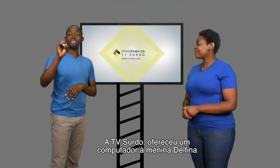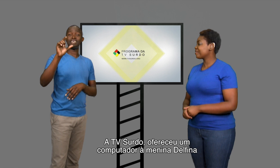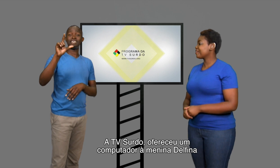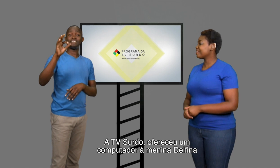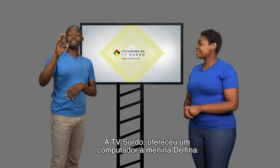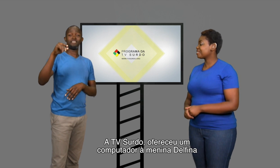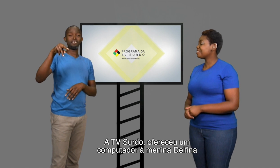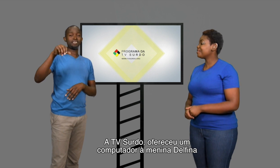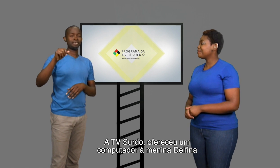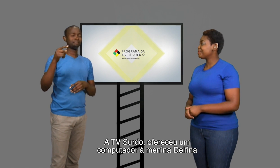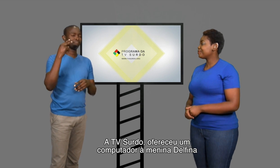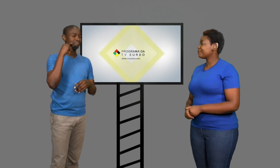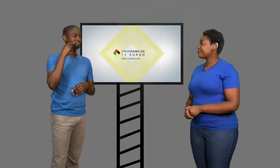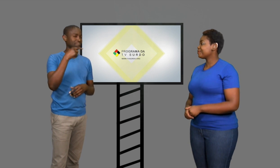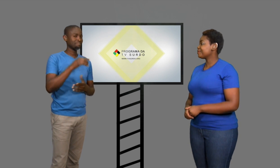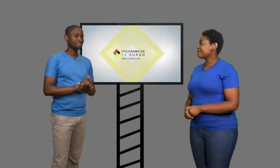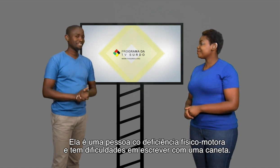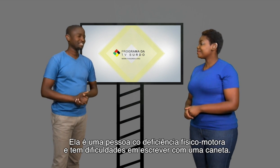menina Delfina.